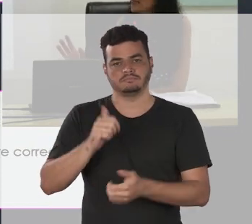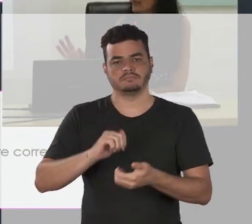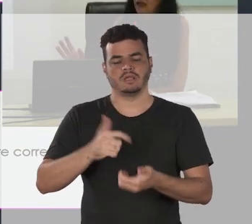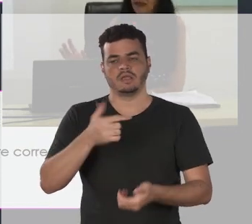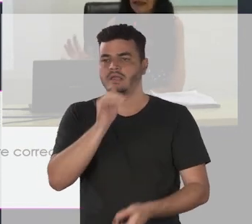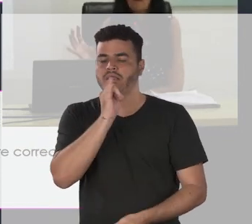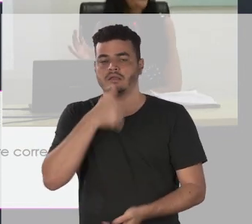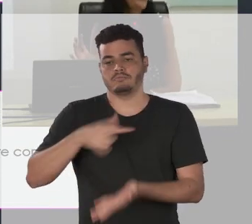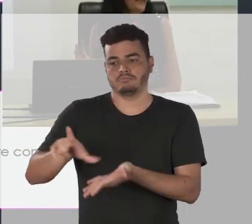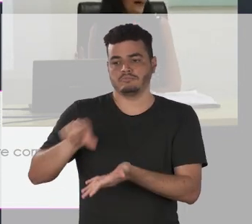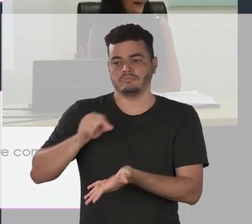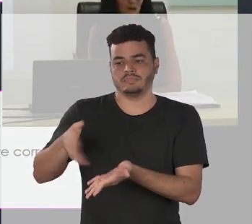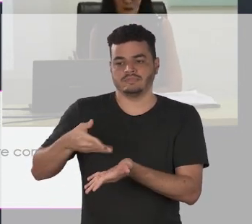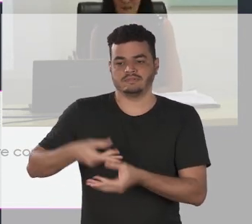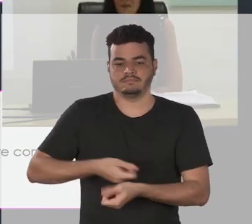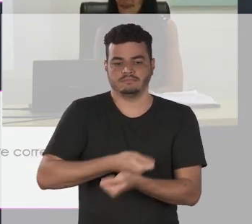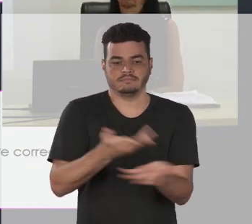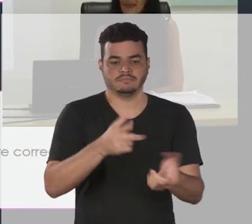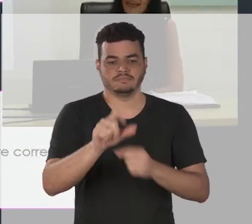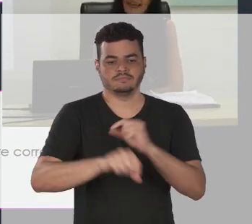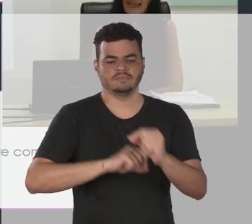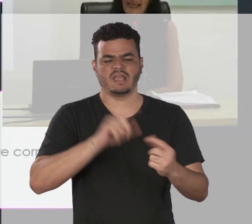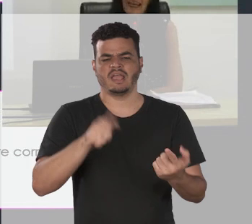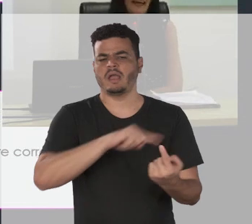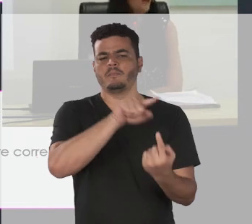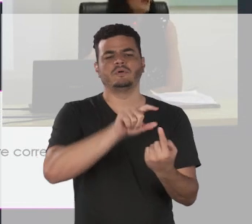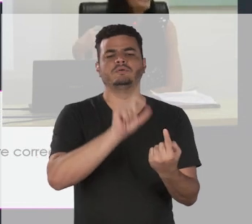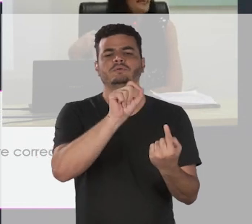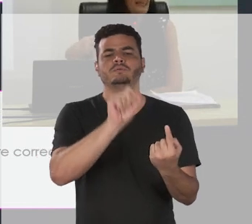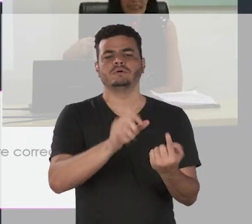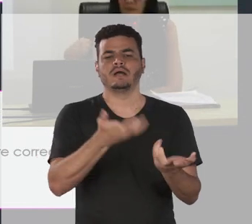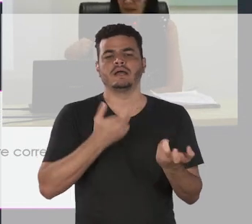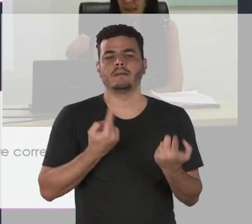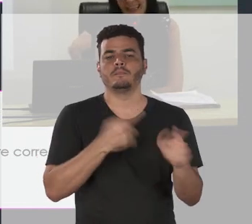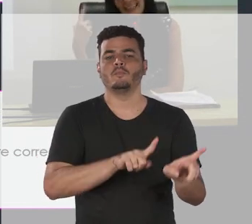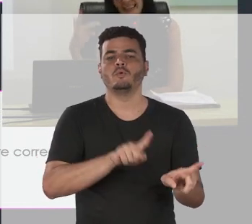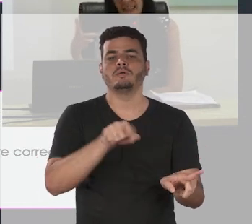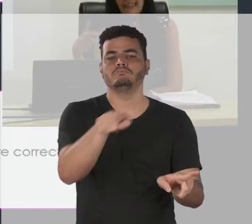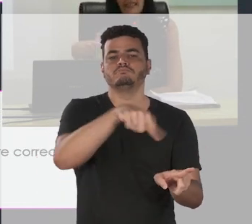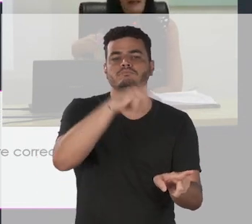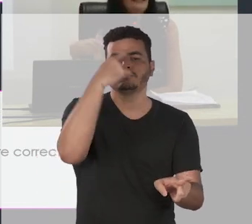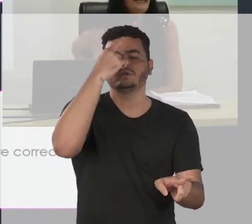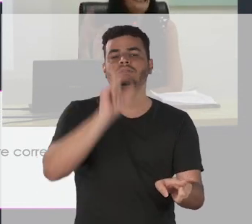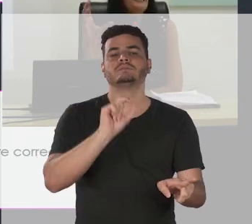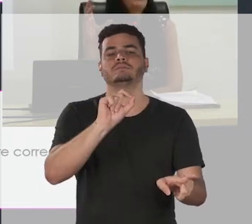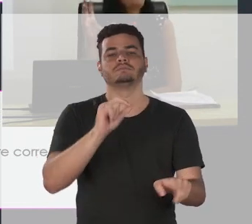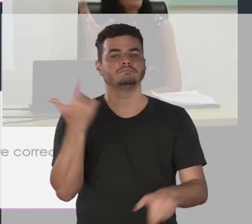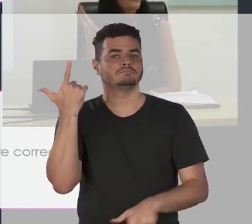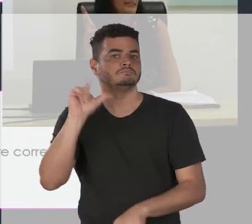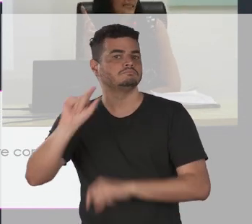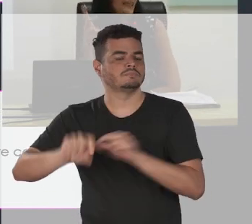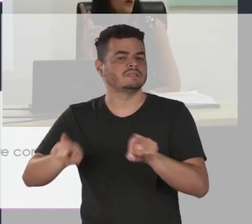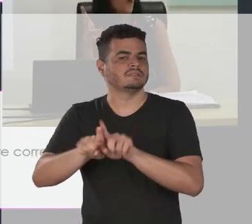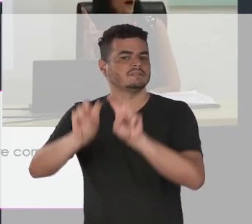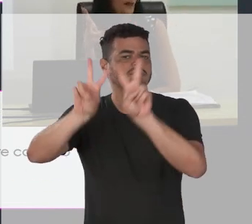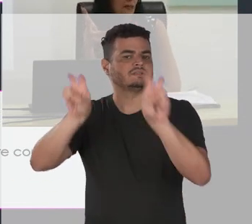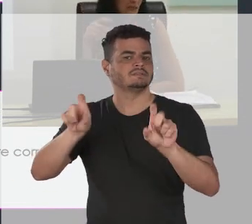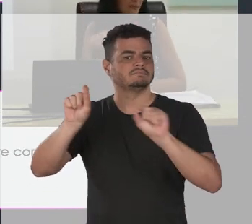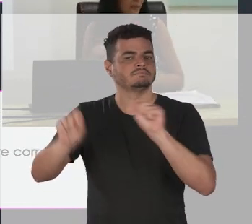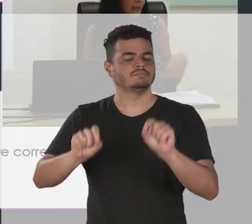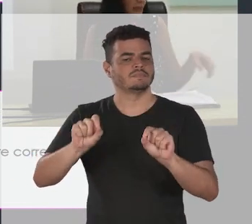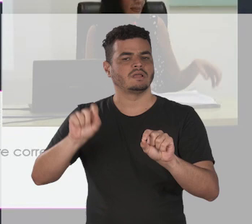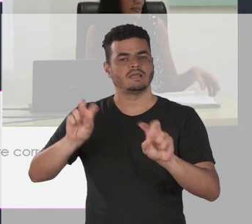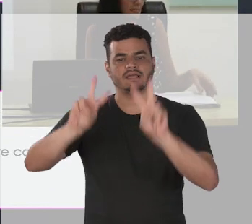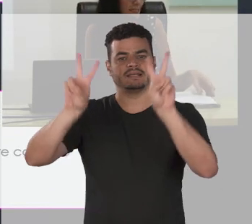alunos, e que mensagem deixa, que moral deixa, não é mesmo? Então aqui também entra o tema das temáticas